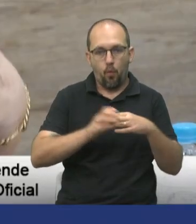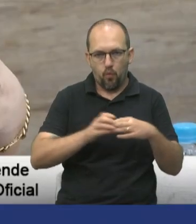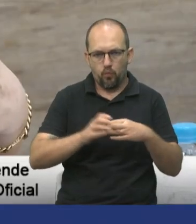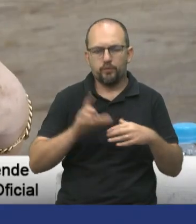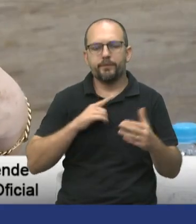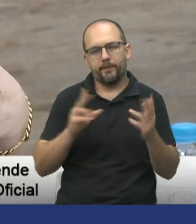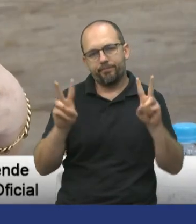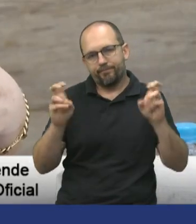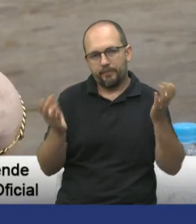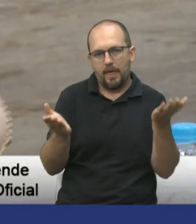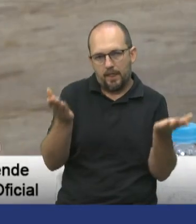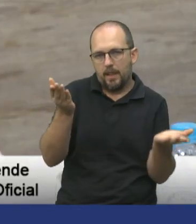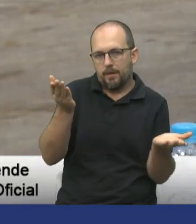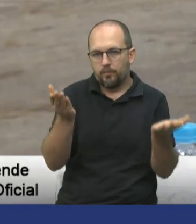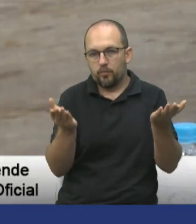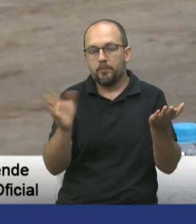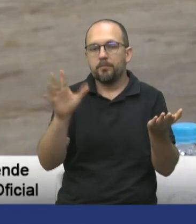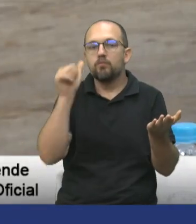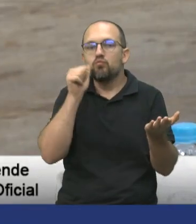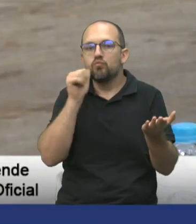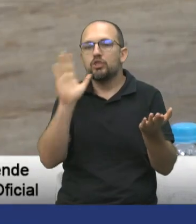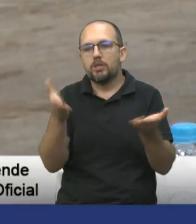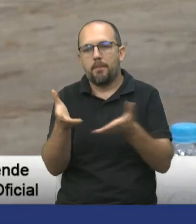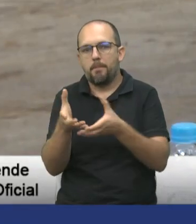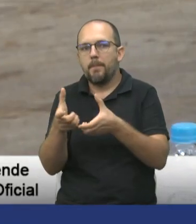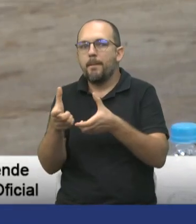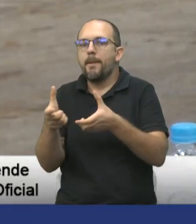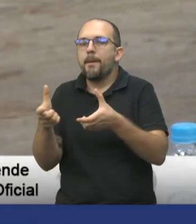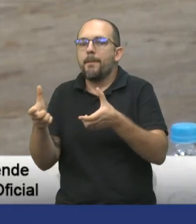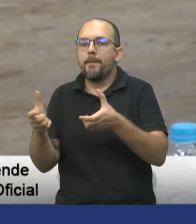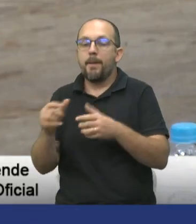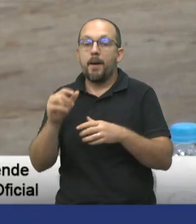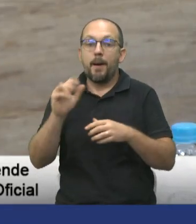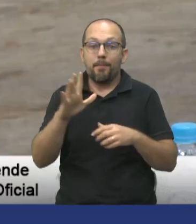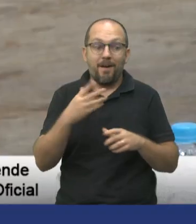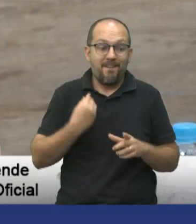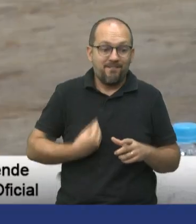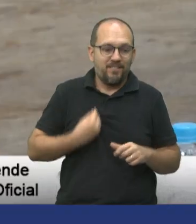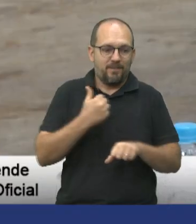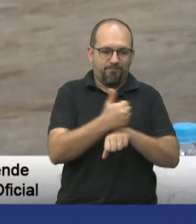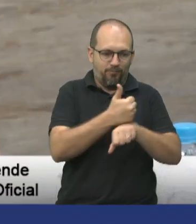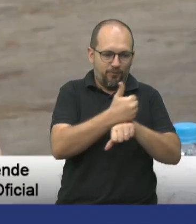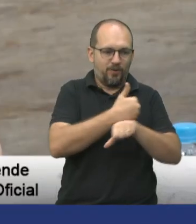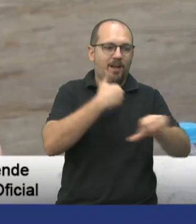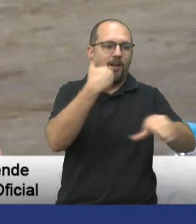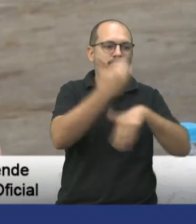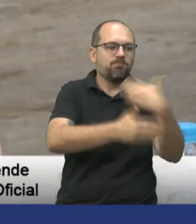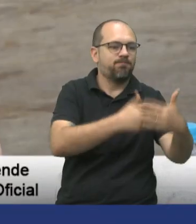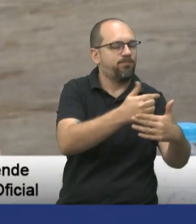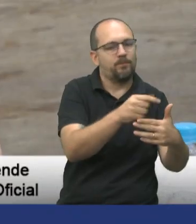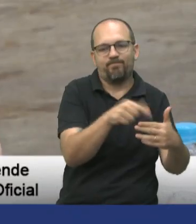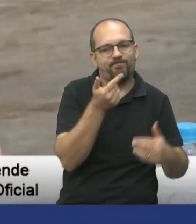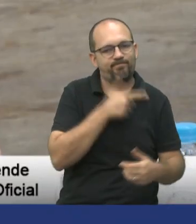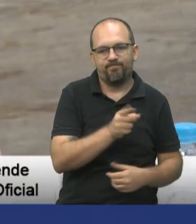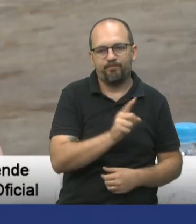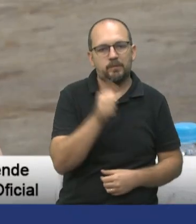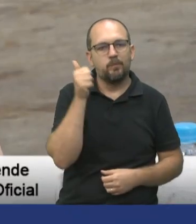mulheres predominam já, só que na carreira elas não conseguem chegar. Tanto que nós estamos com